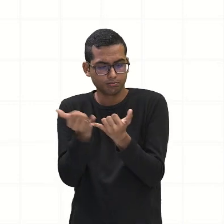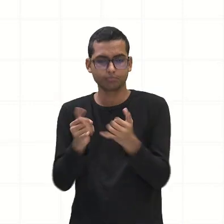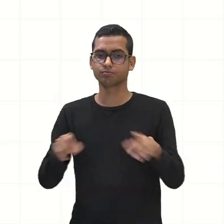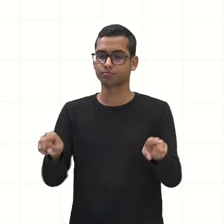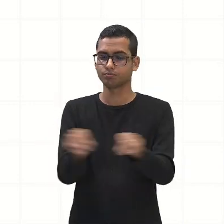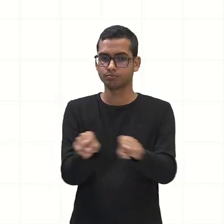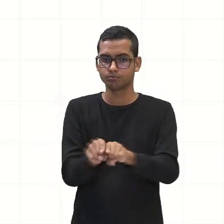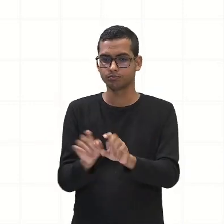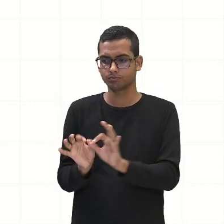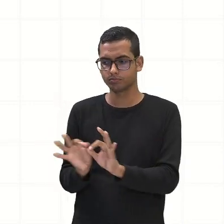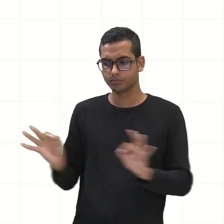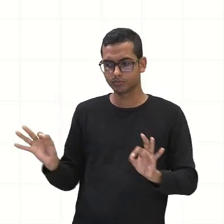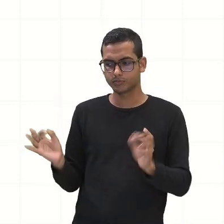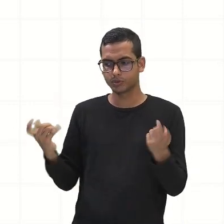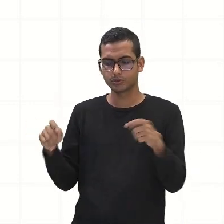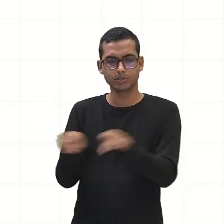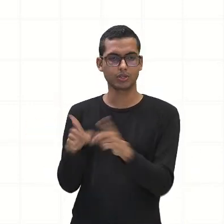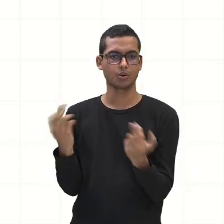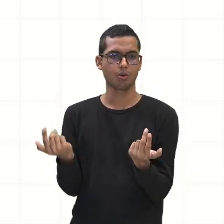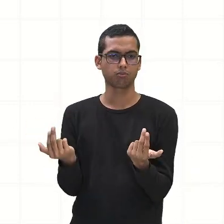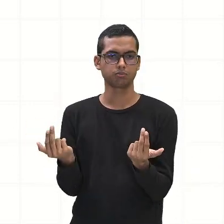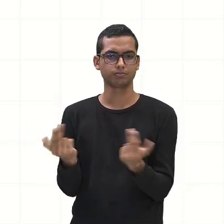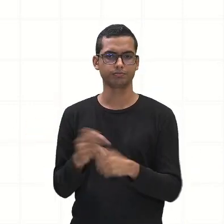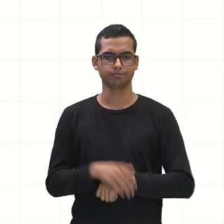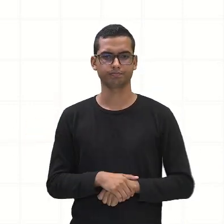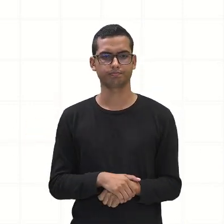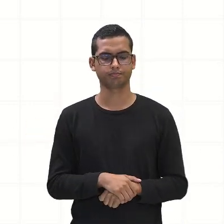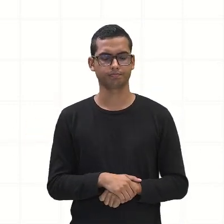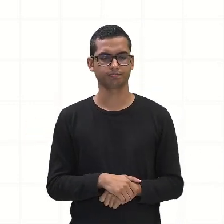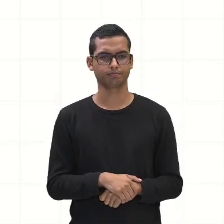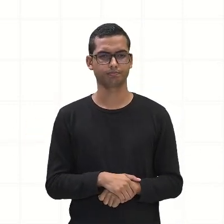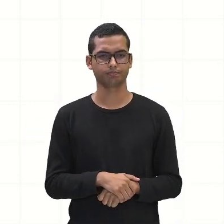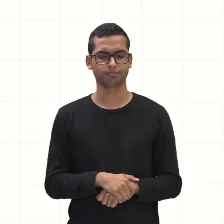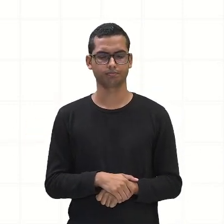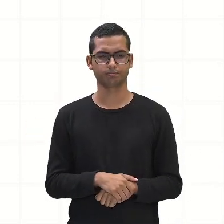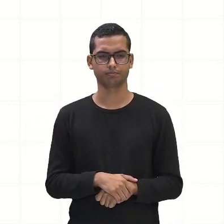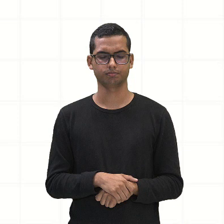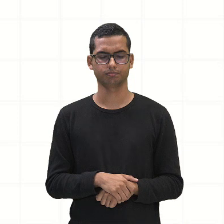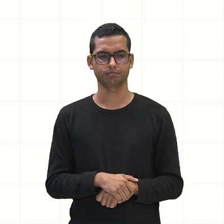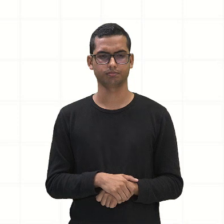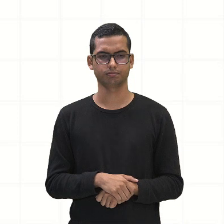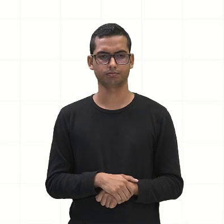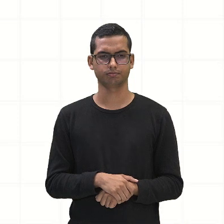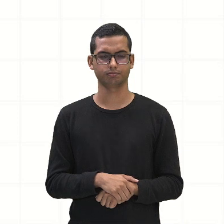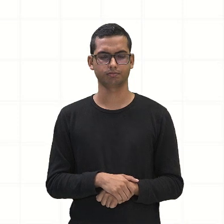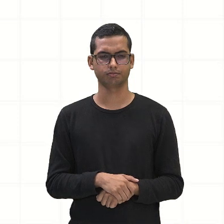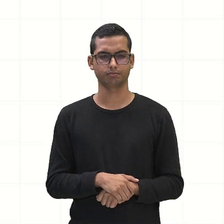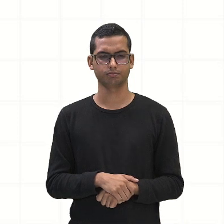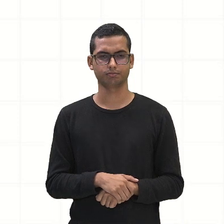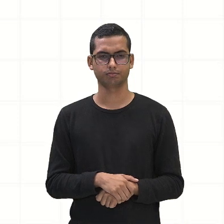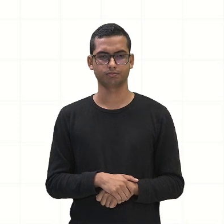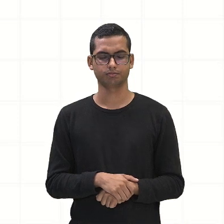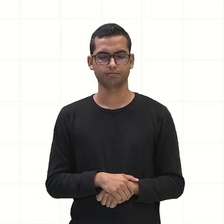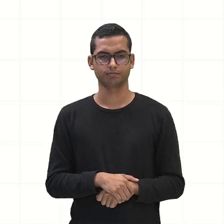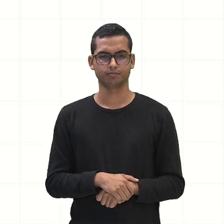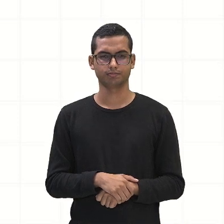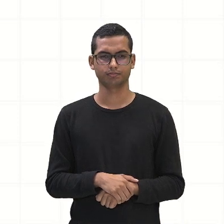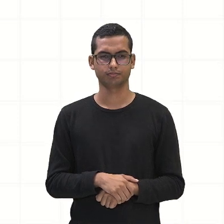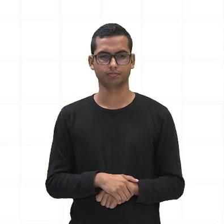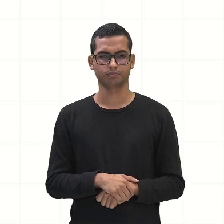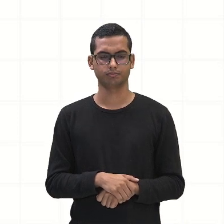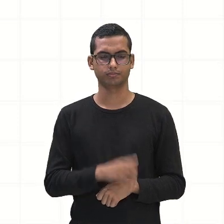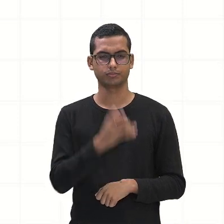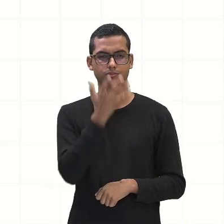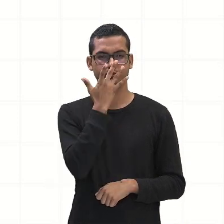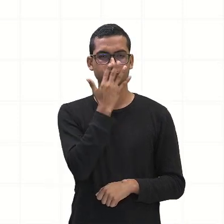são proporcionais. Beleza? Tudo bem? Então, ó, o que é que eu sei? Eu sei que